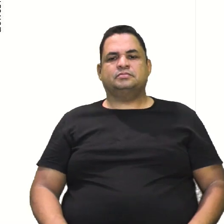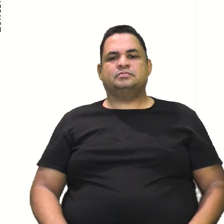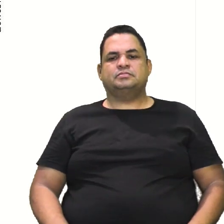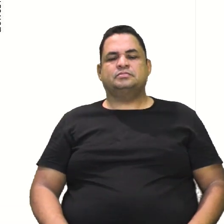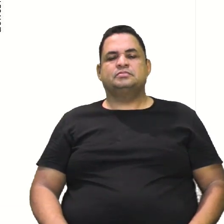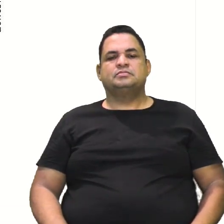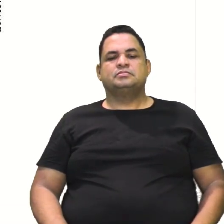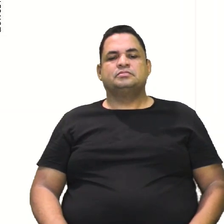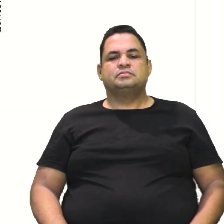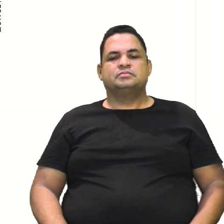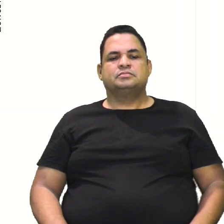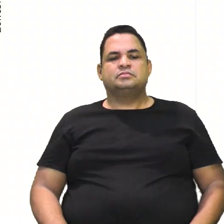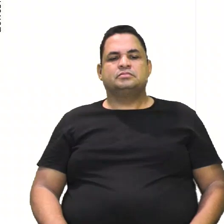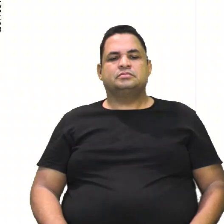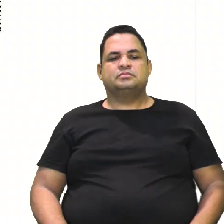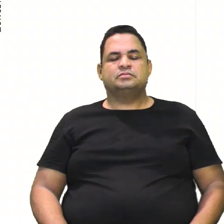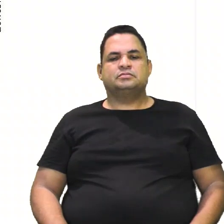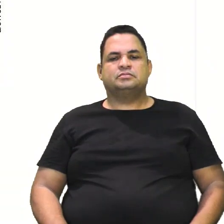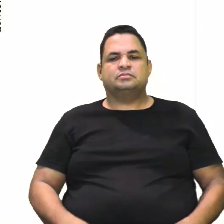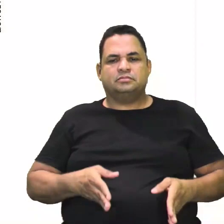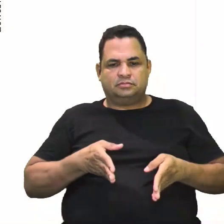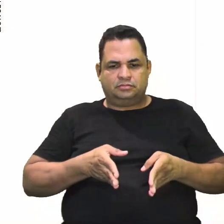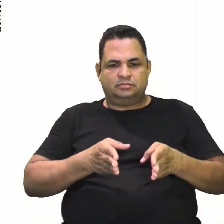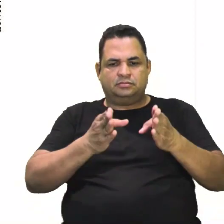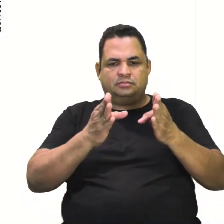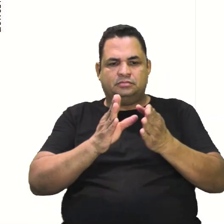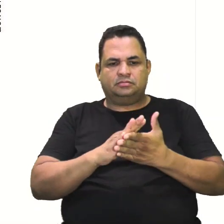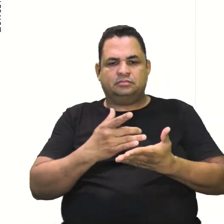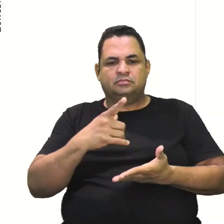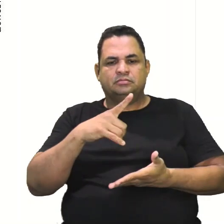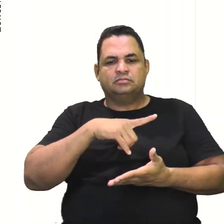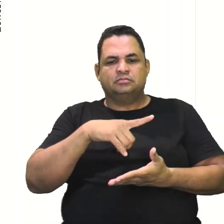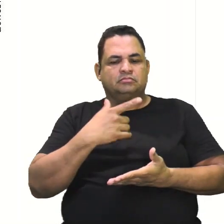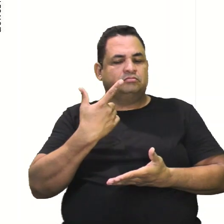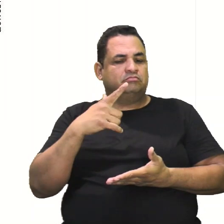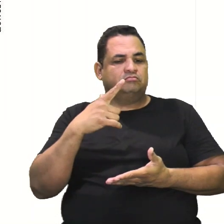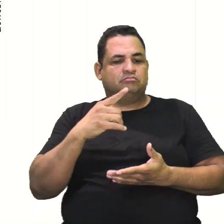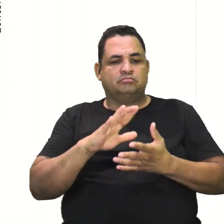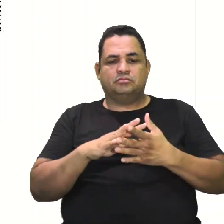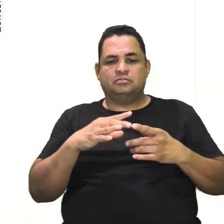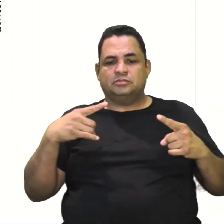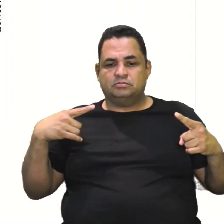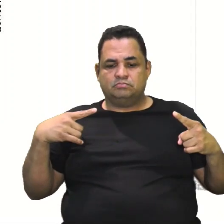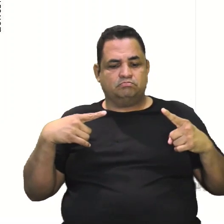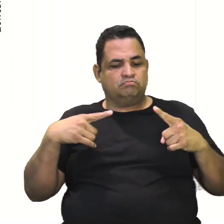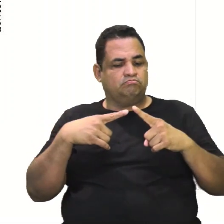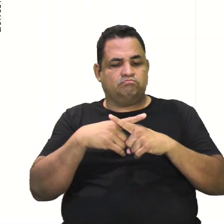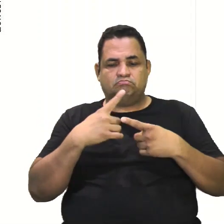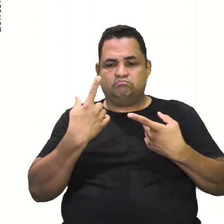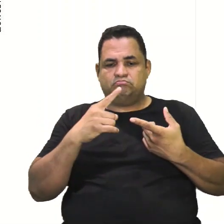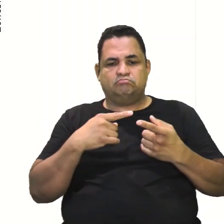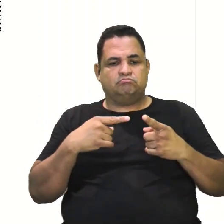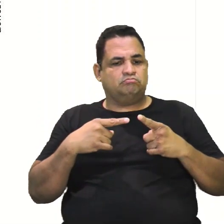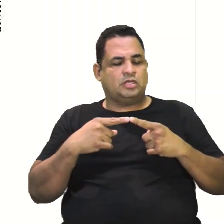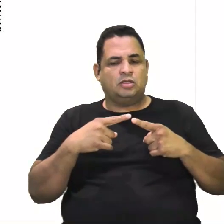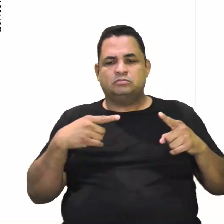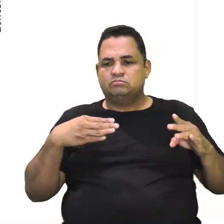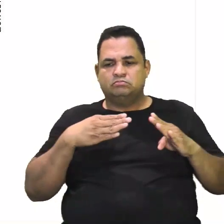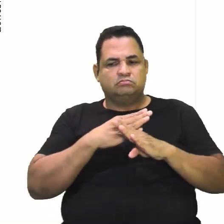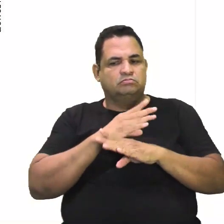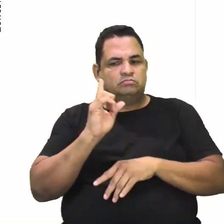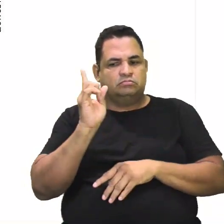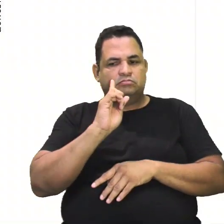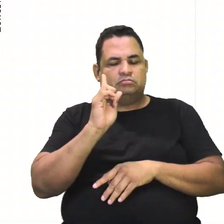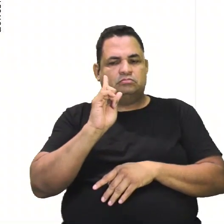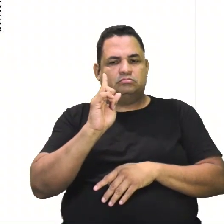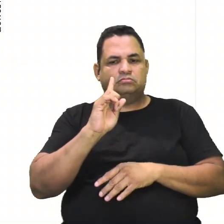trilhos são paralelos, ou seja, duas retas são chamadas paralelas quando não possuem ponto em comum, então não se cruzam,